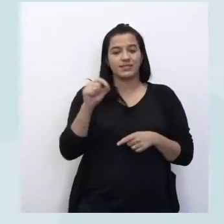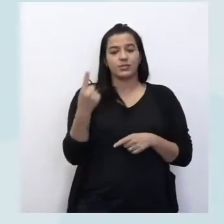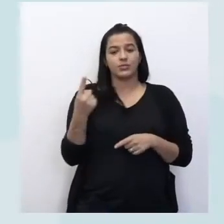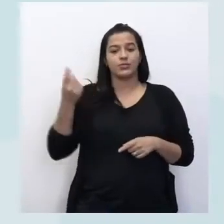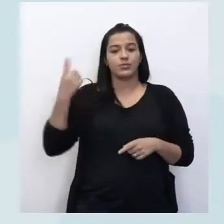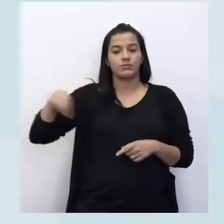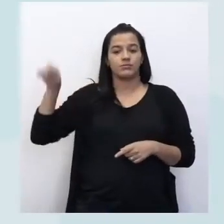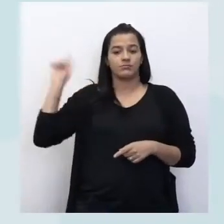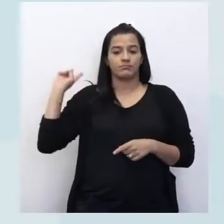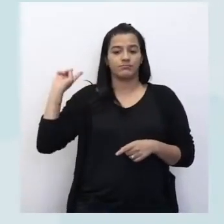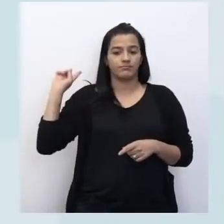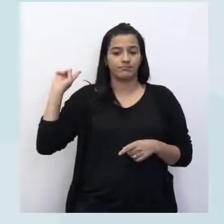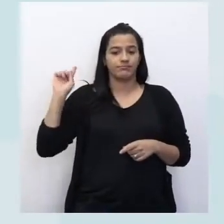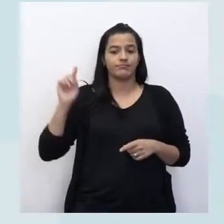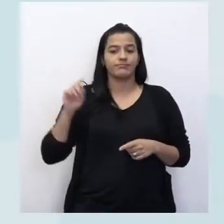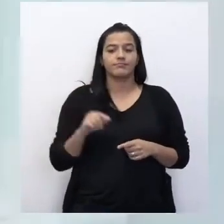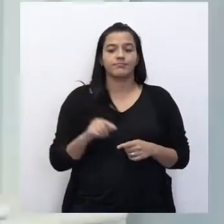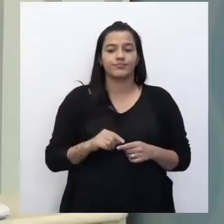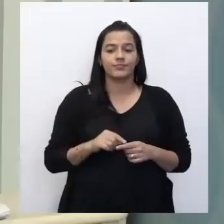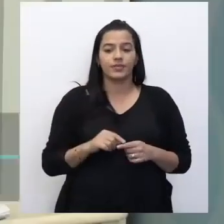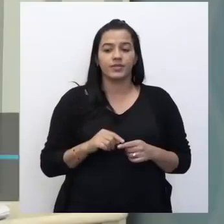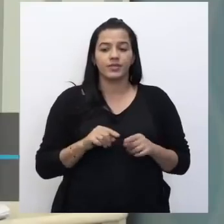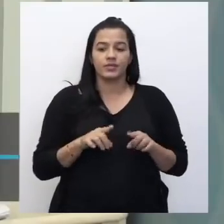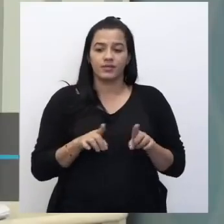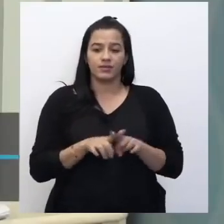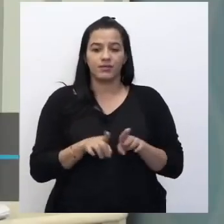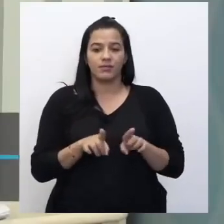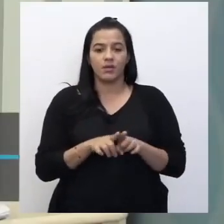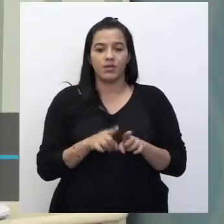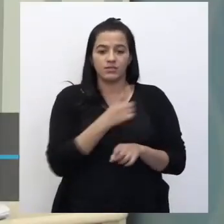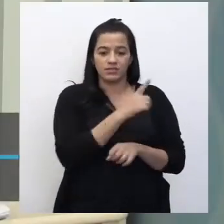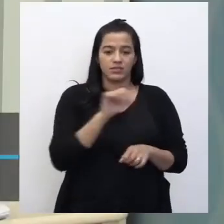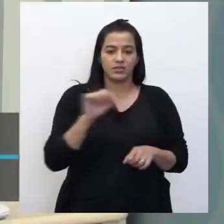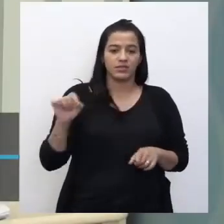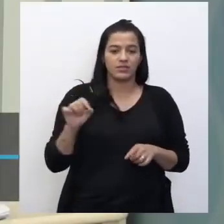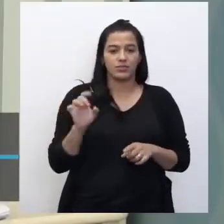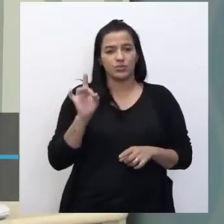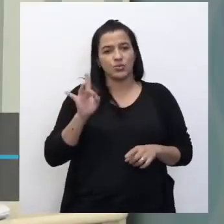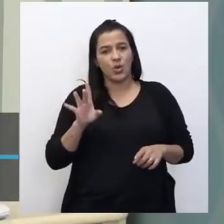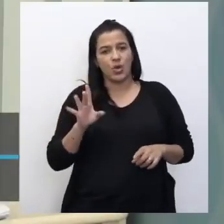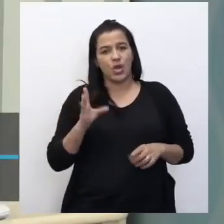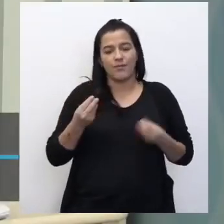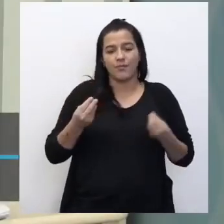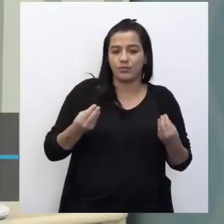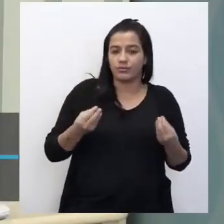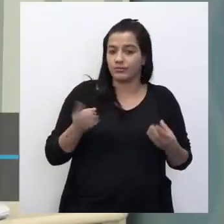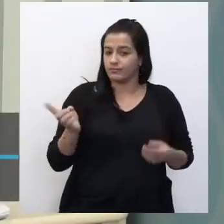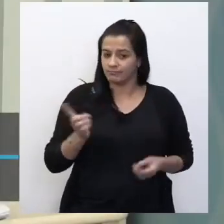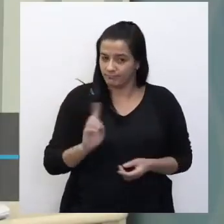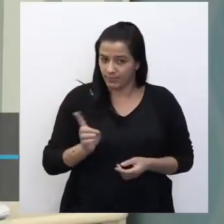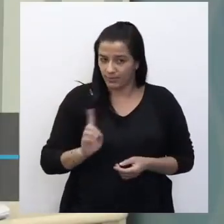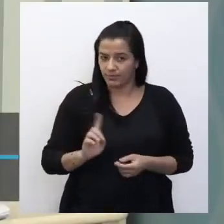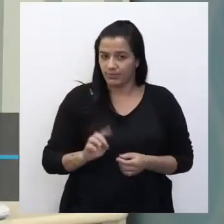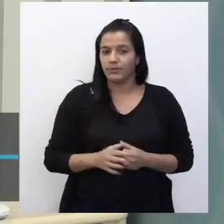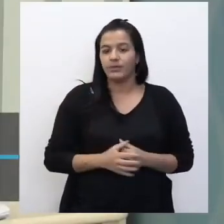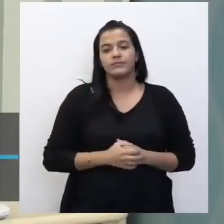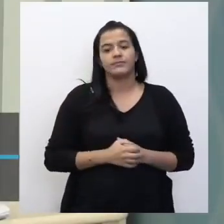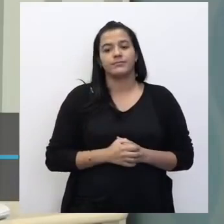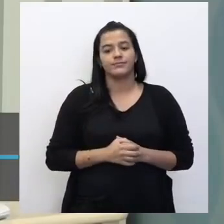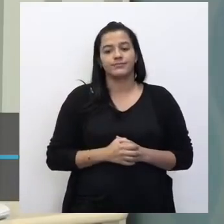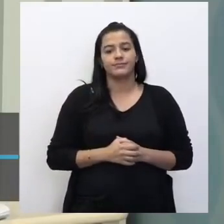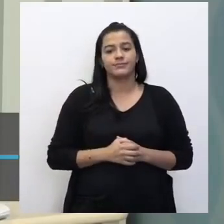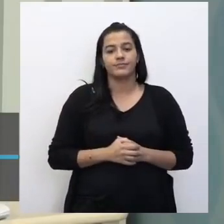atrás. Aí vocês vão me dizer, nossa, Pro, mas 100 anos? Que você está falando só? 100 anos é muito. Gente, não é.